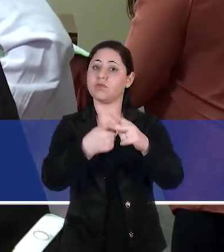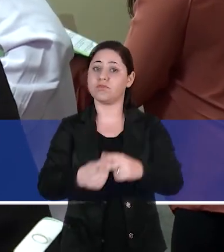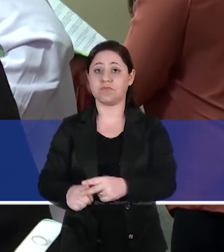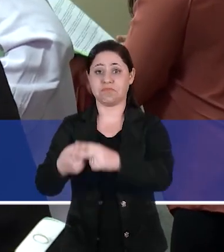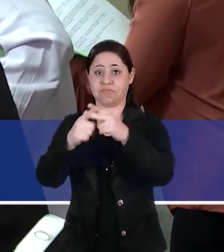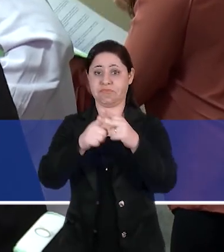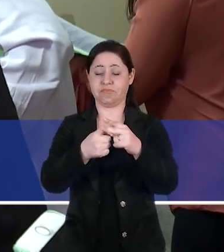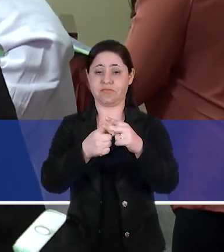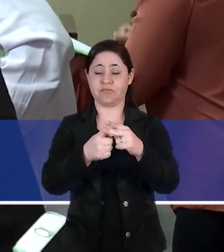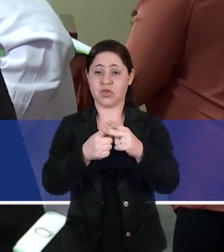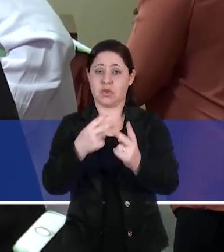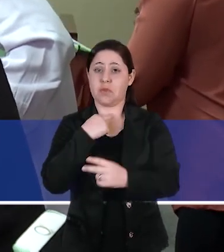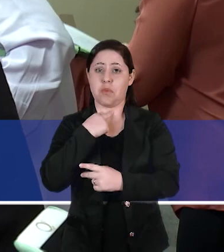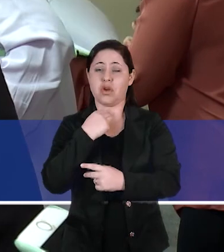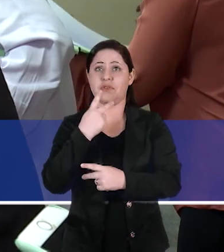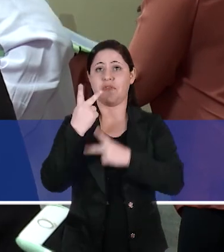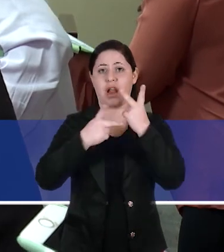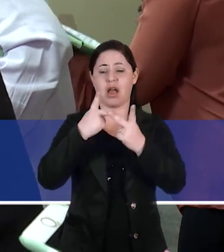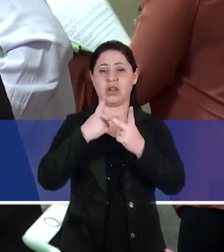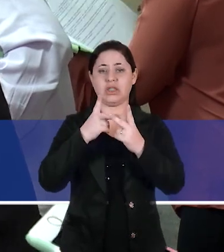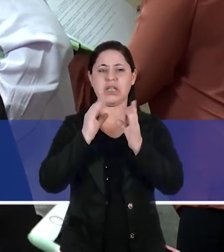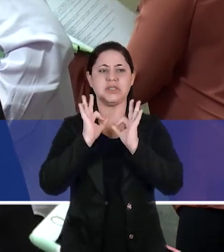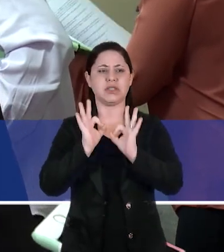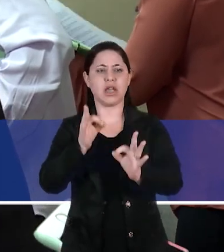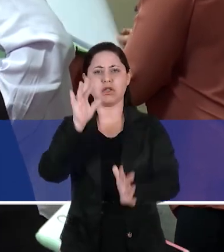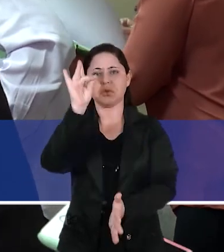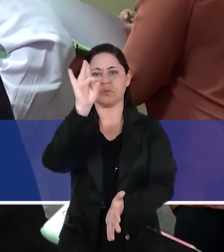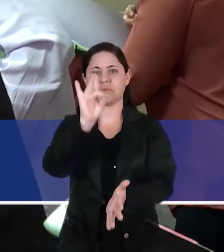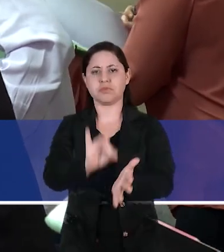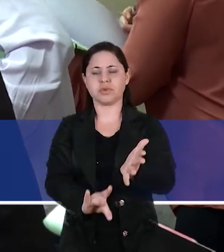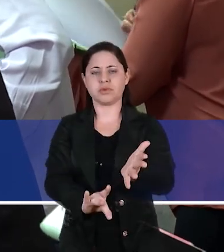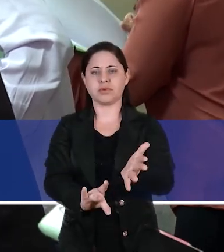serviço. Ela não pode dar a garantia